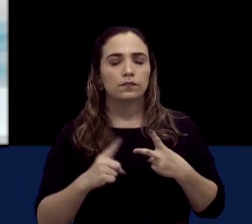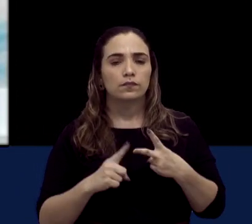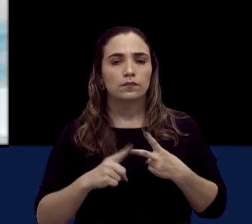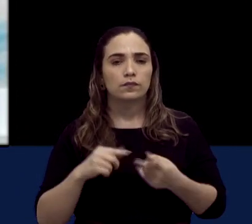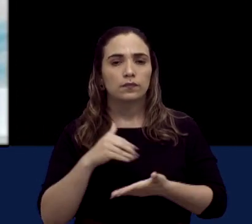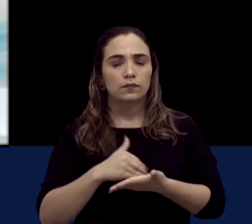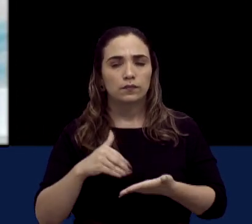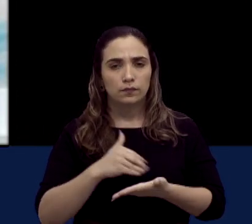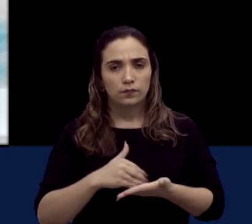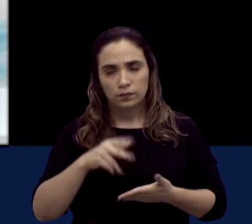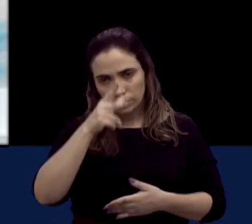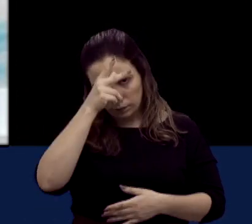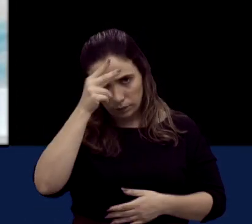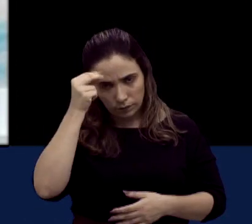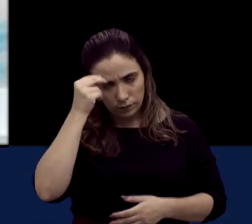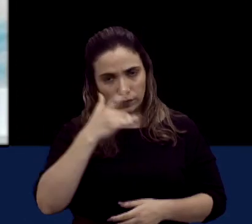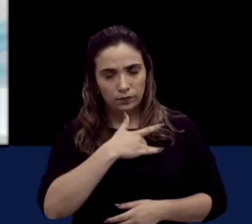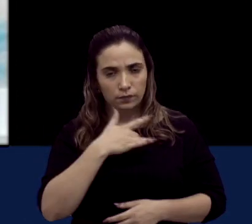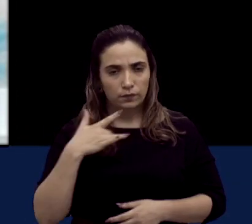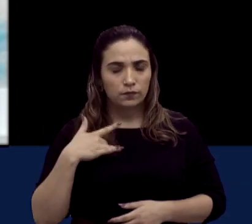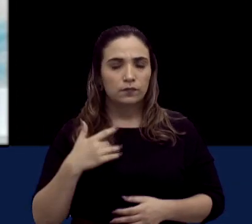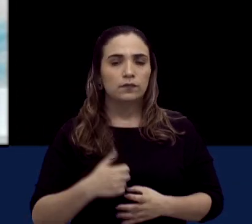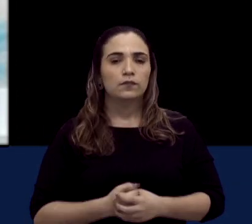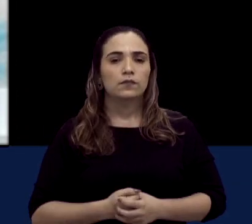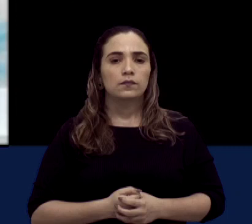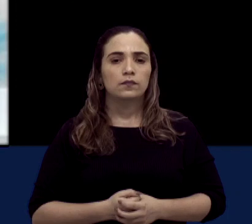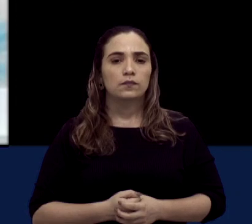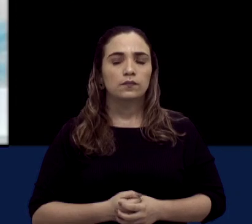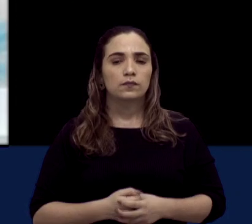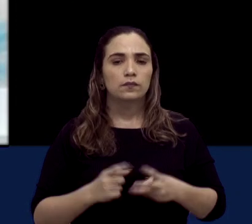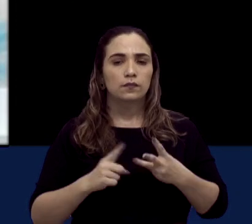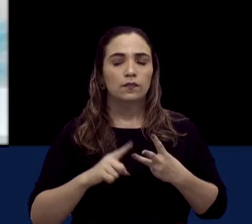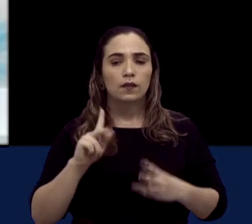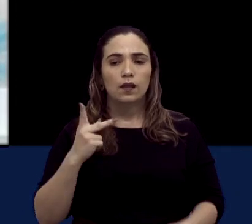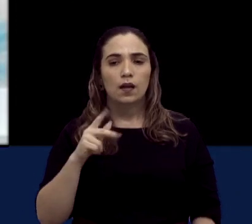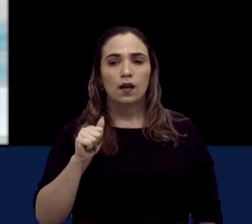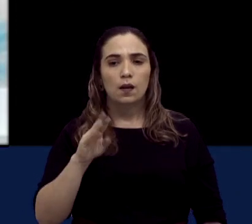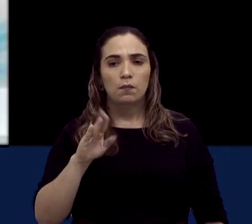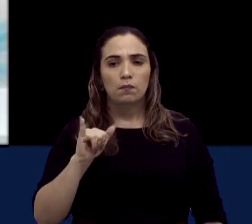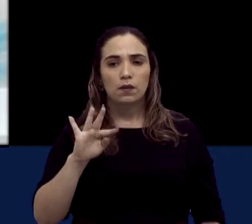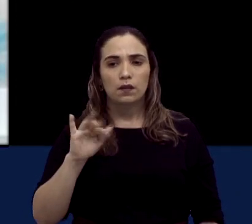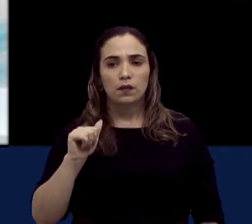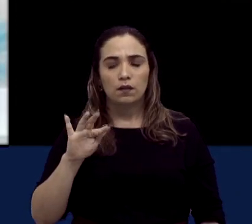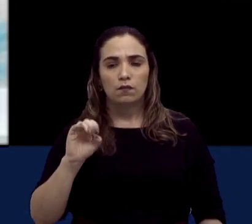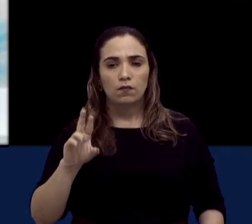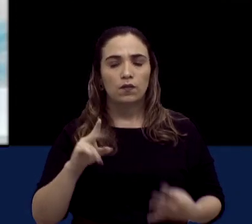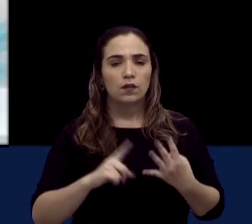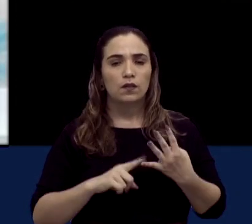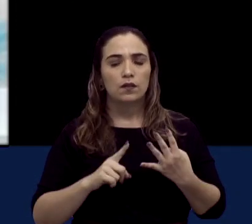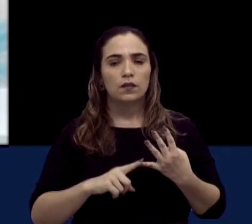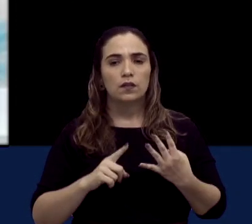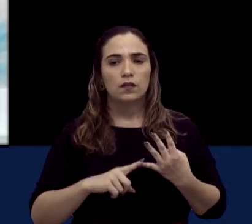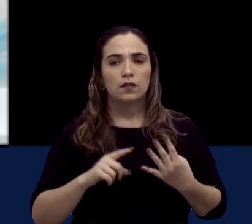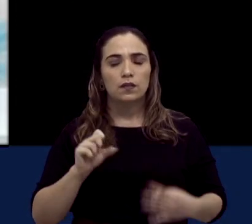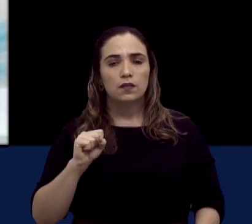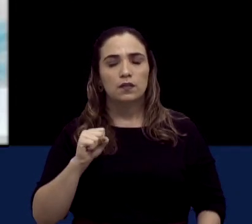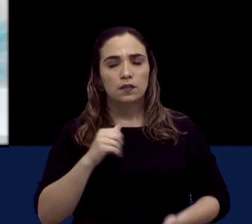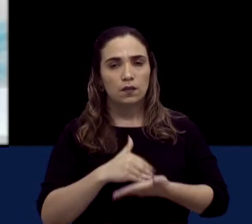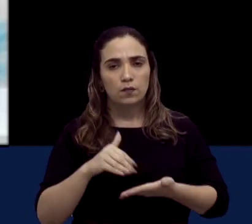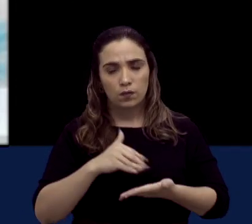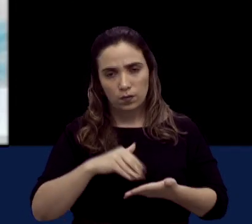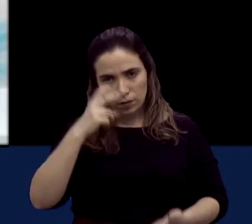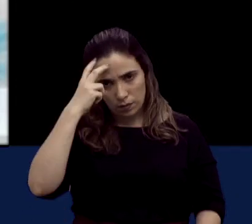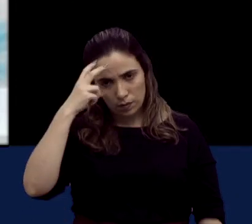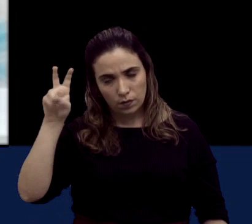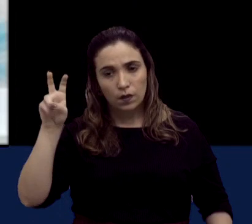Secretaria Municipal da Saúde, a Habitafor, a Citinova, Secutifor,